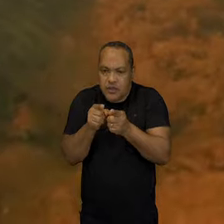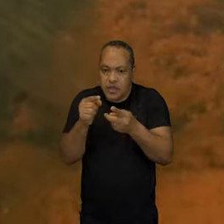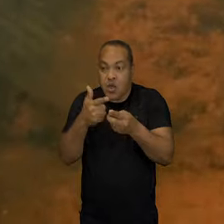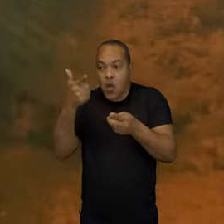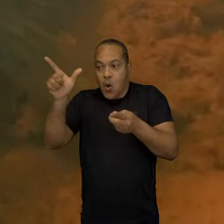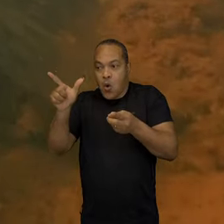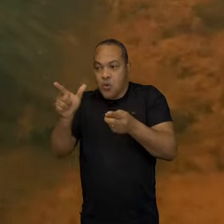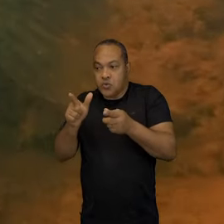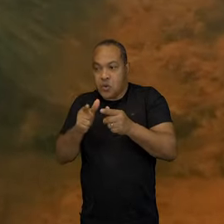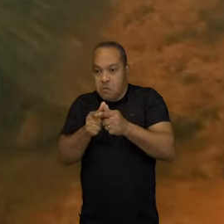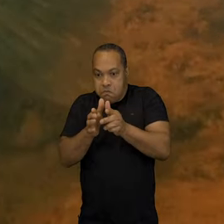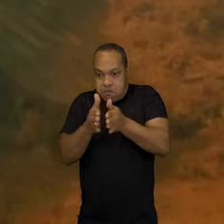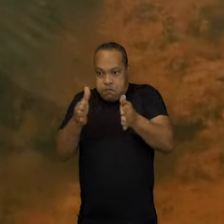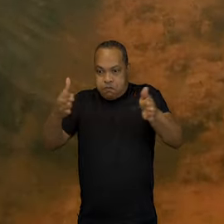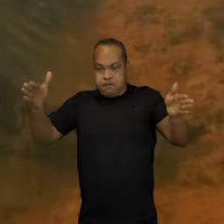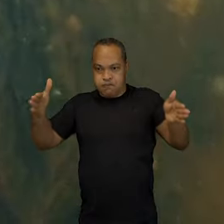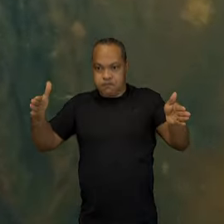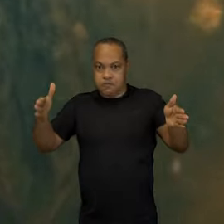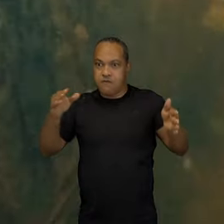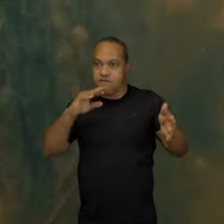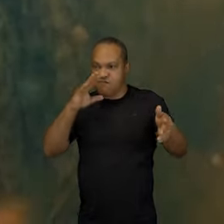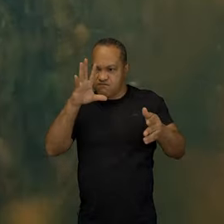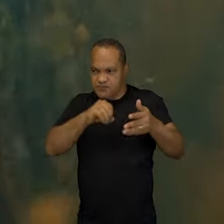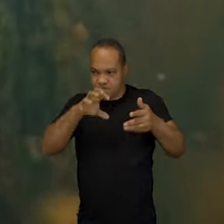a grandes e poderosos predadores.